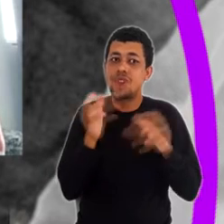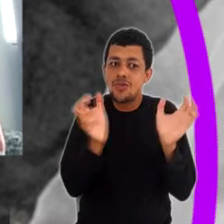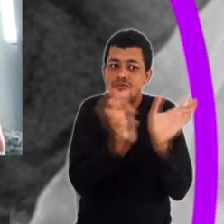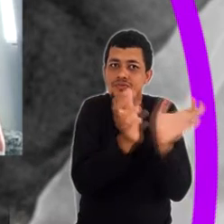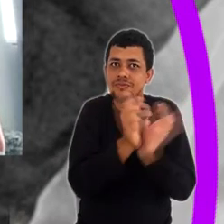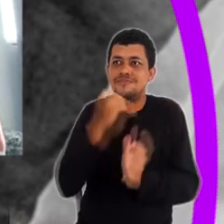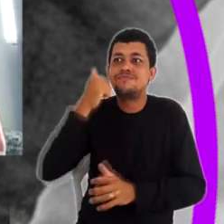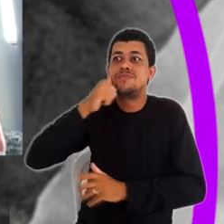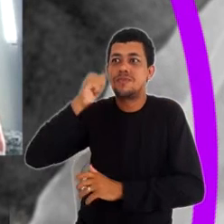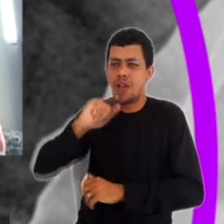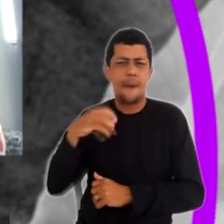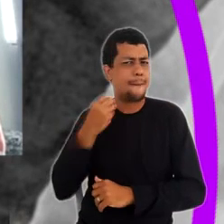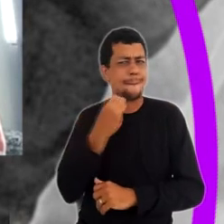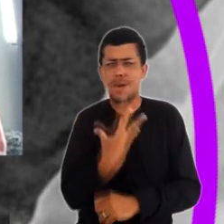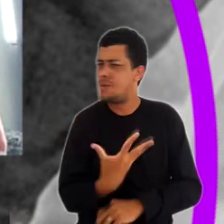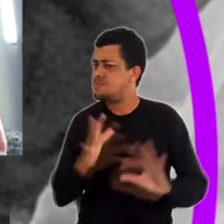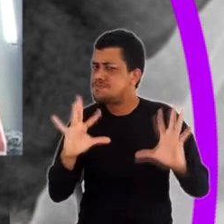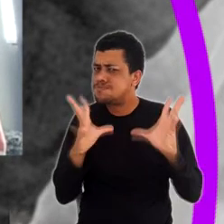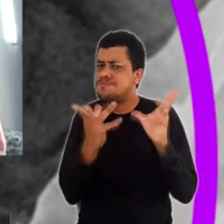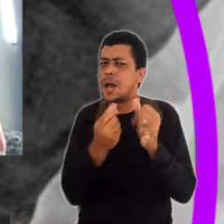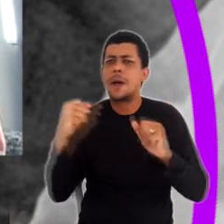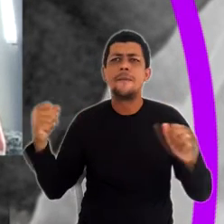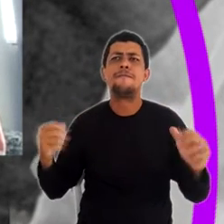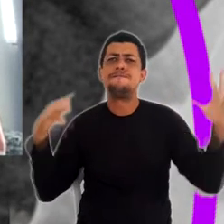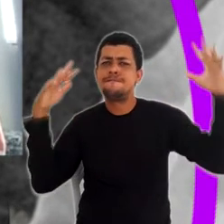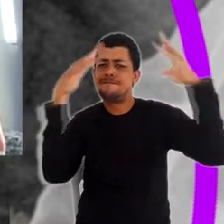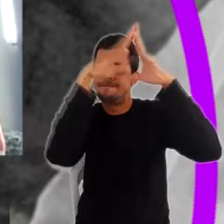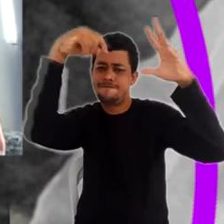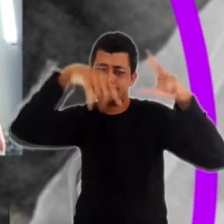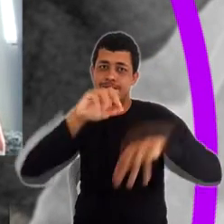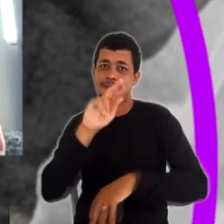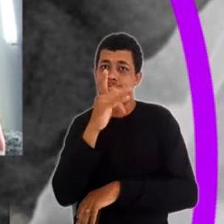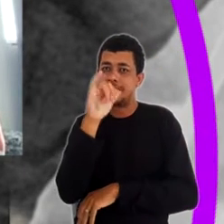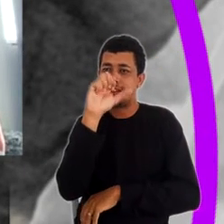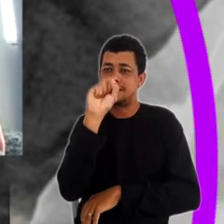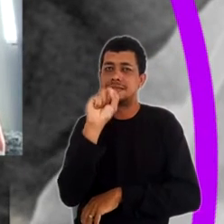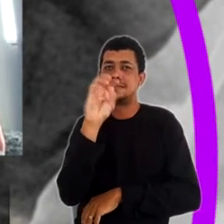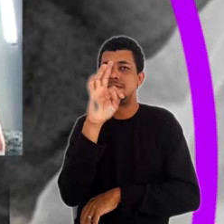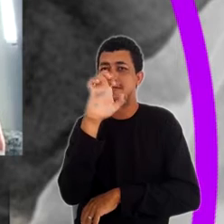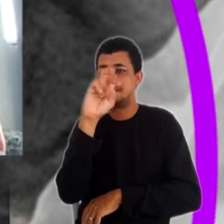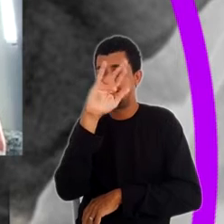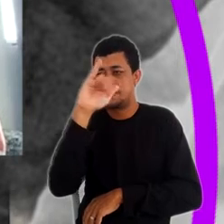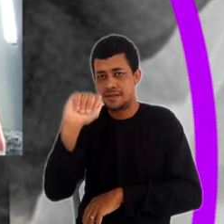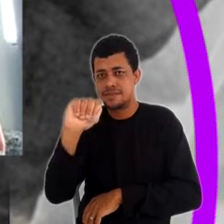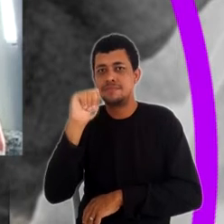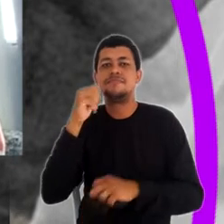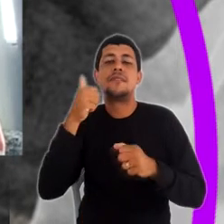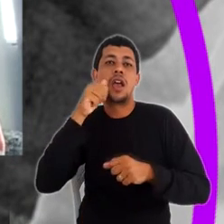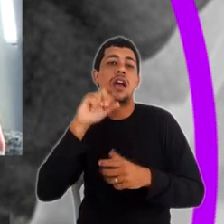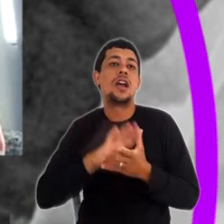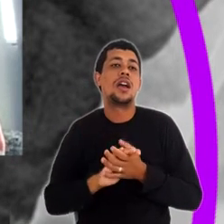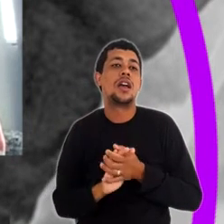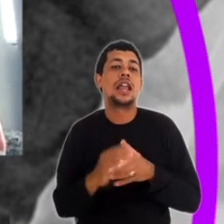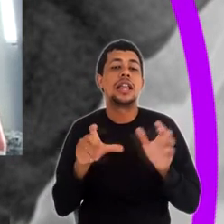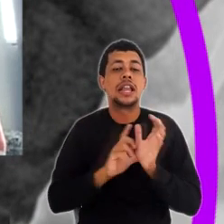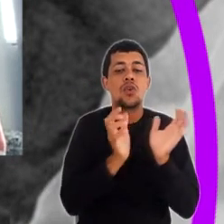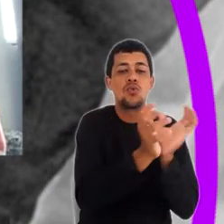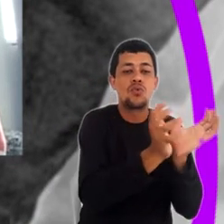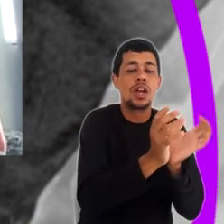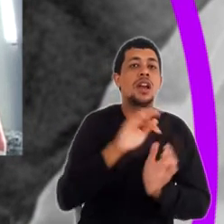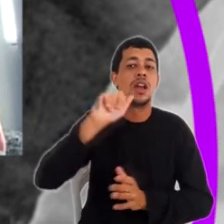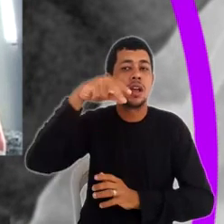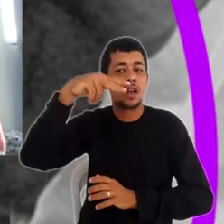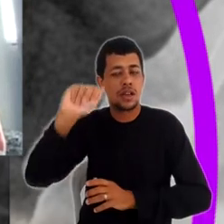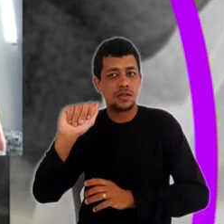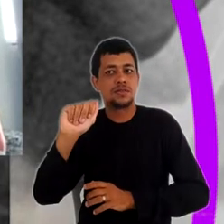de um grupo feminino muito massa aqui de Rondônia, o Histeria Feminina, que é composto pelas participantes Ana